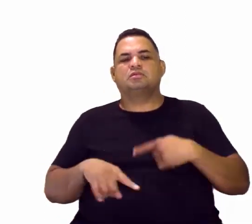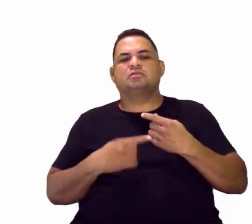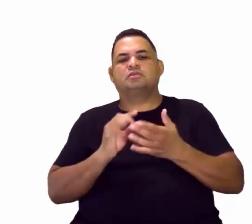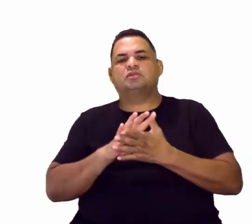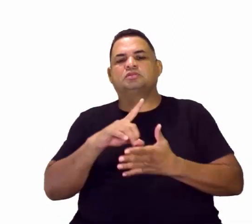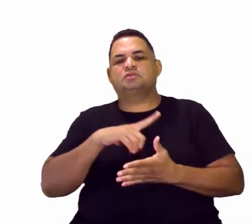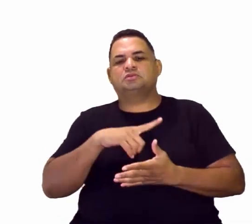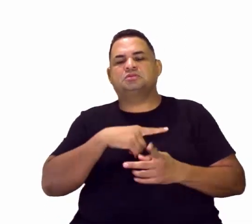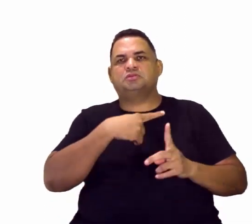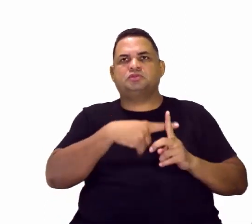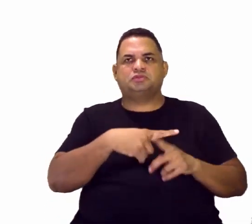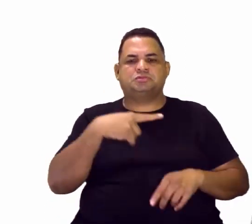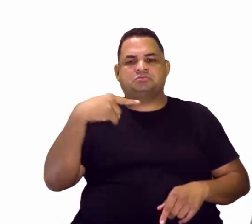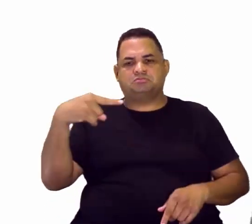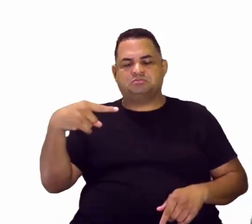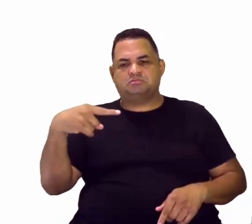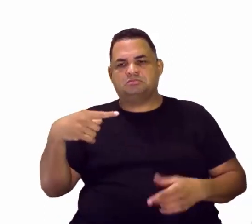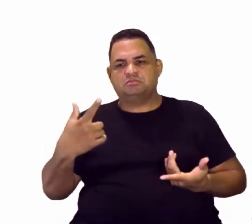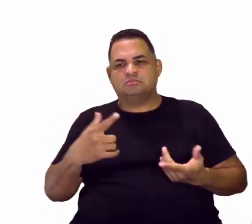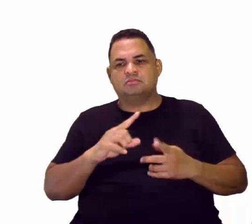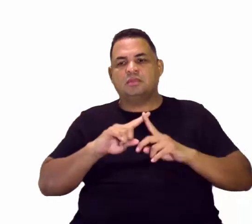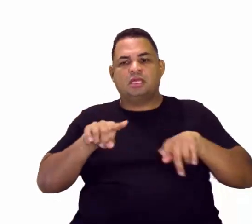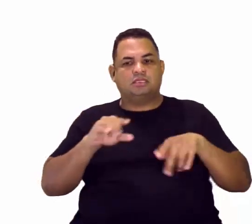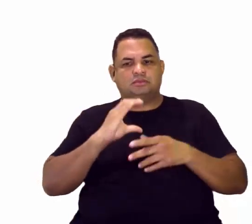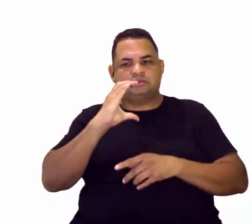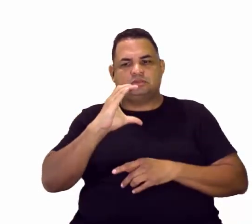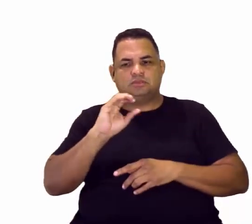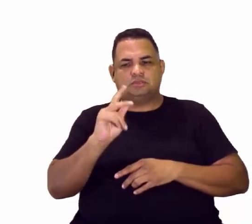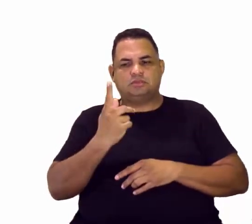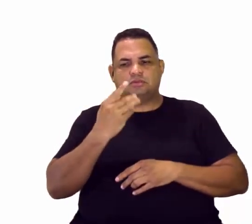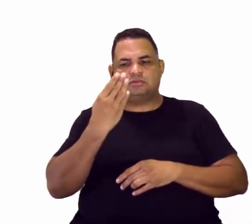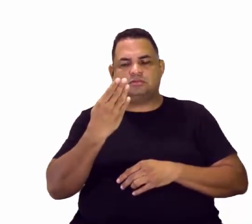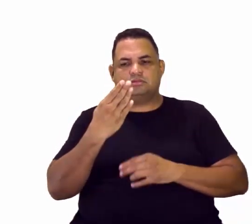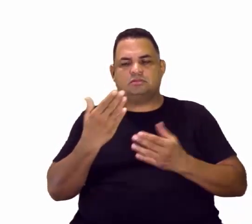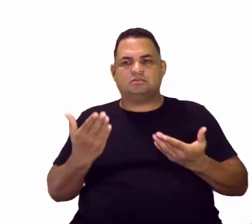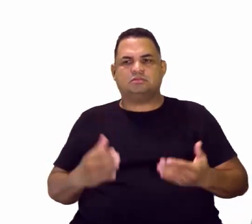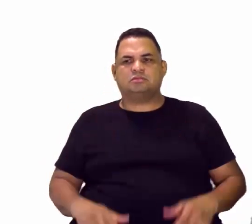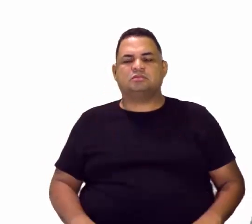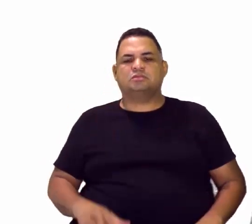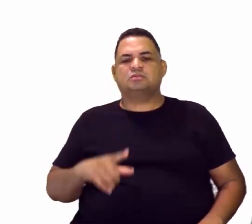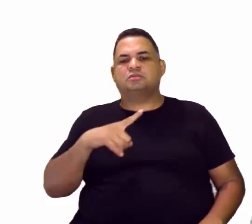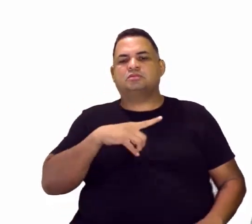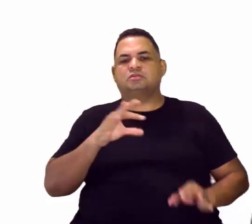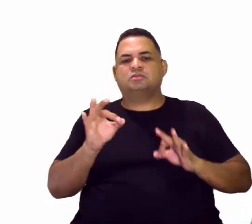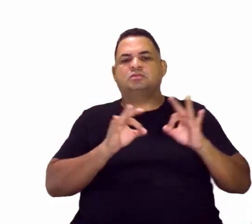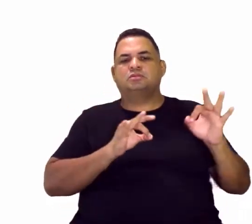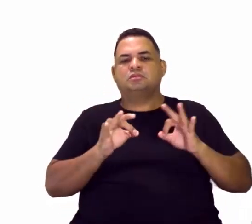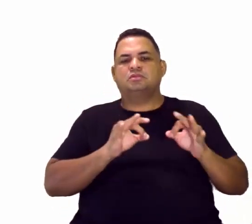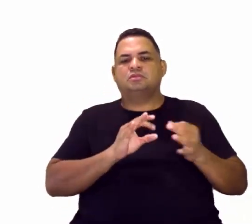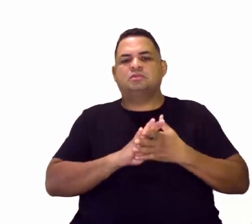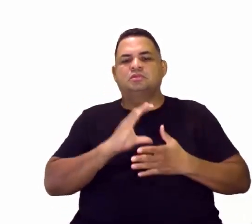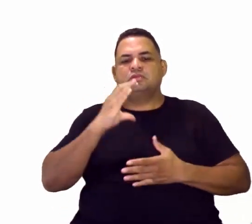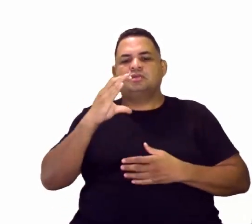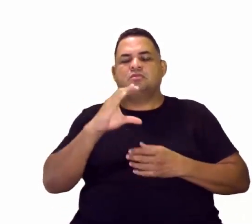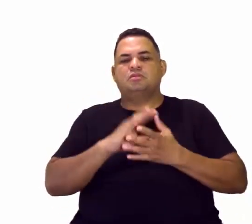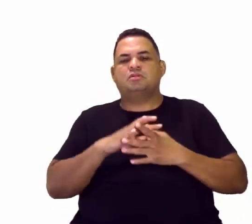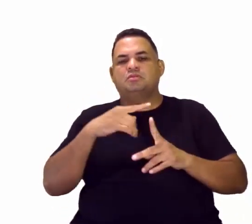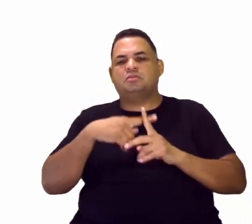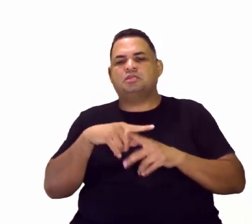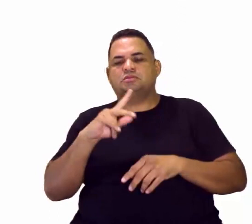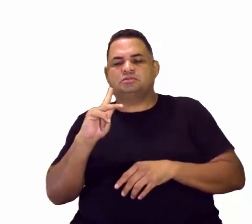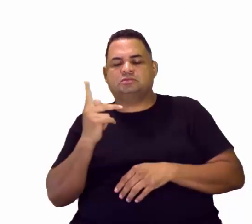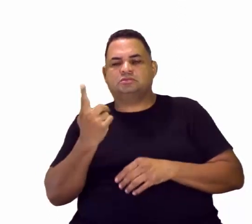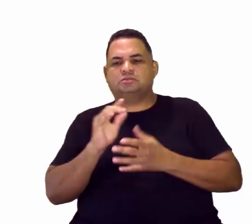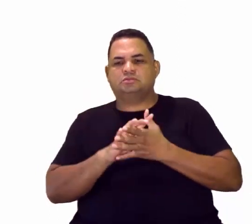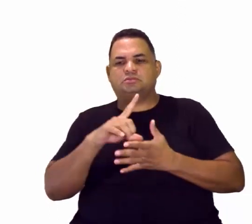polaridade. Mas no caso do CH4, apesar de ser formada por carbono e hidrogênio, mas ela